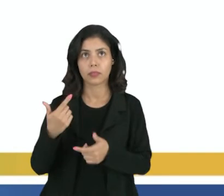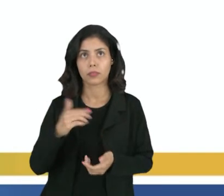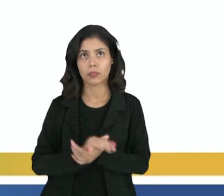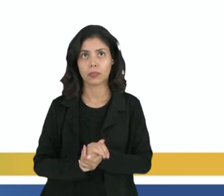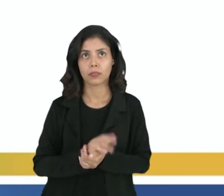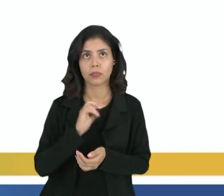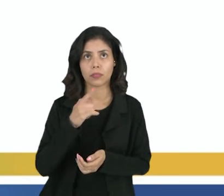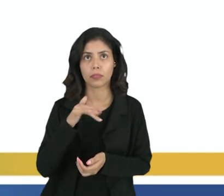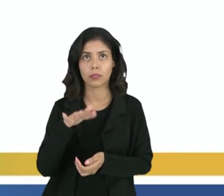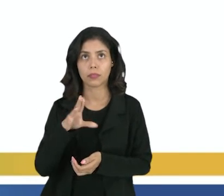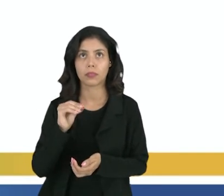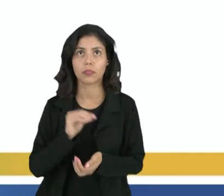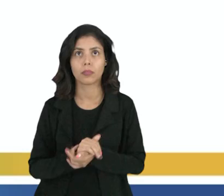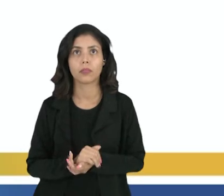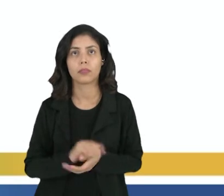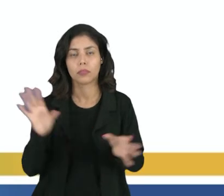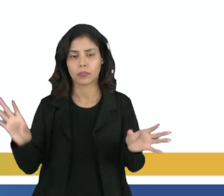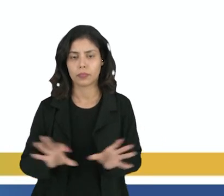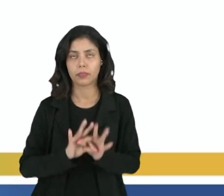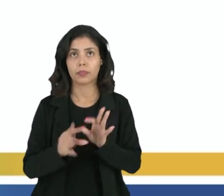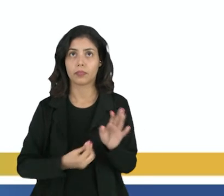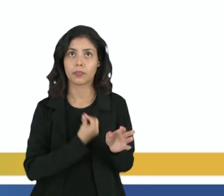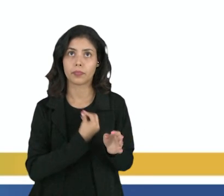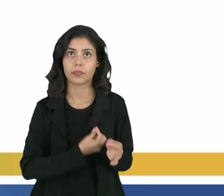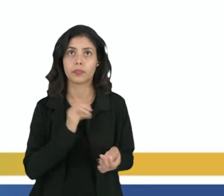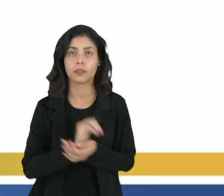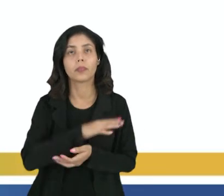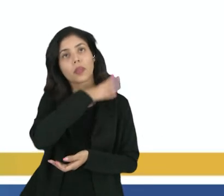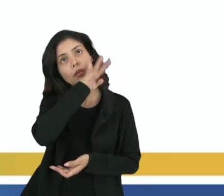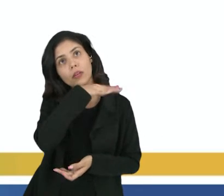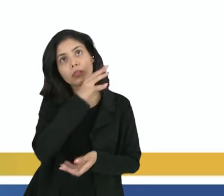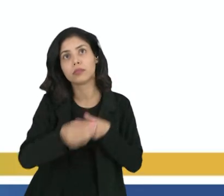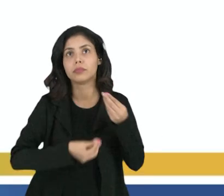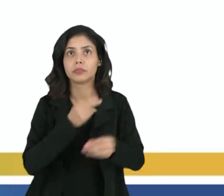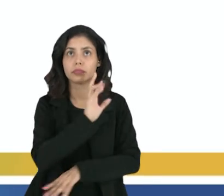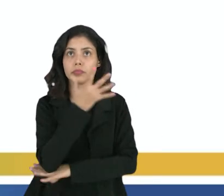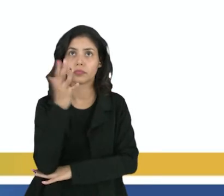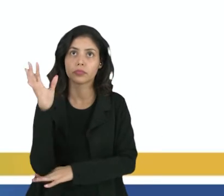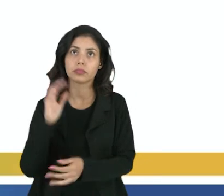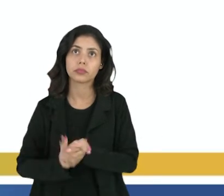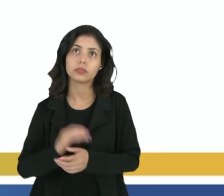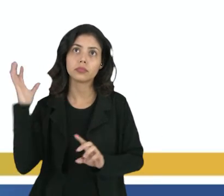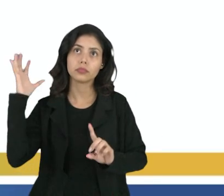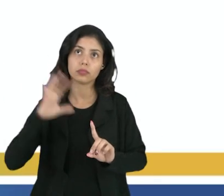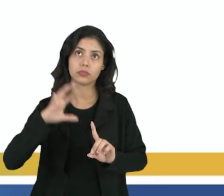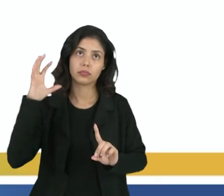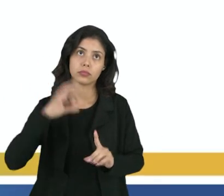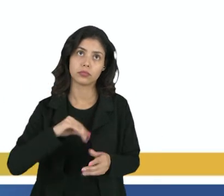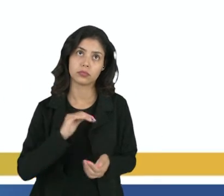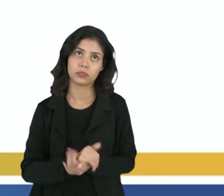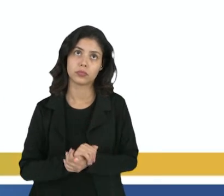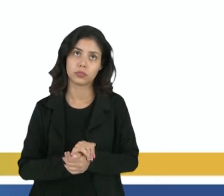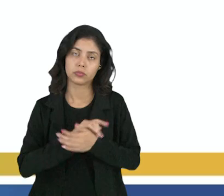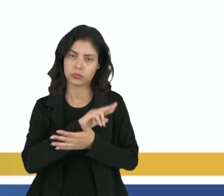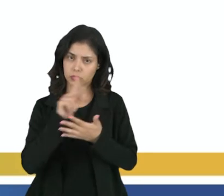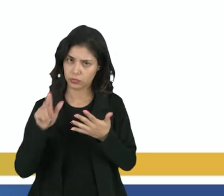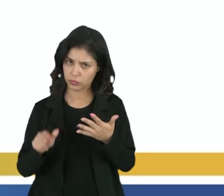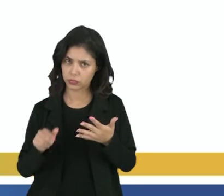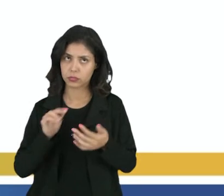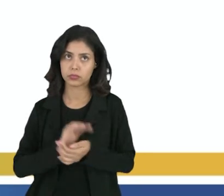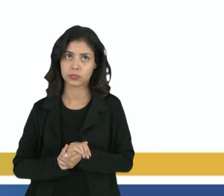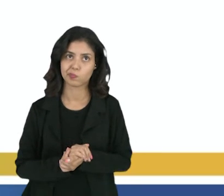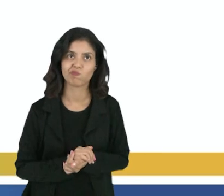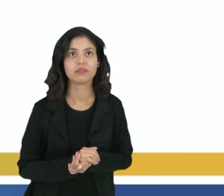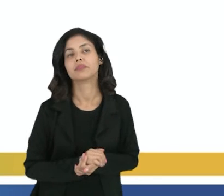área ecológica que interliga a vida, tanto animal e vegetal, e é influenciado por